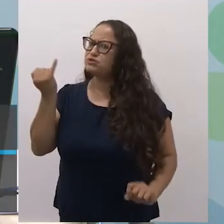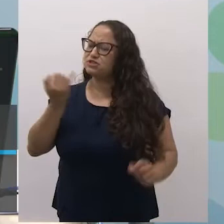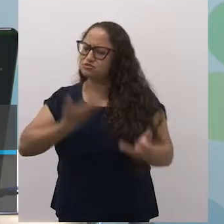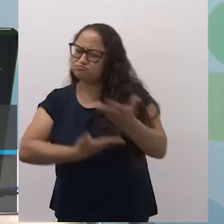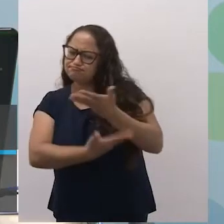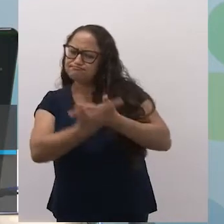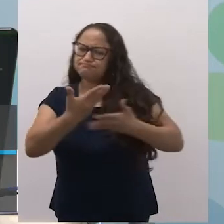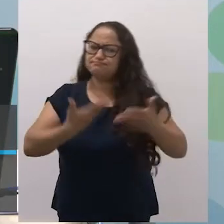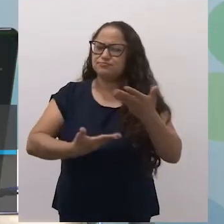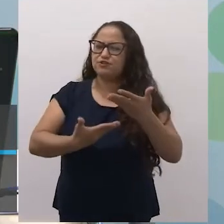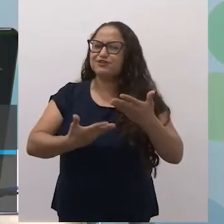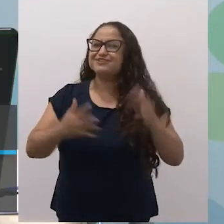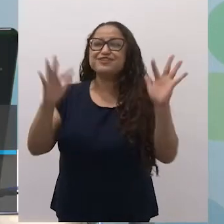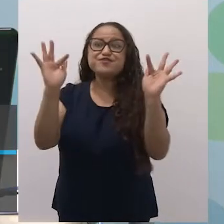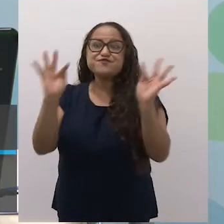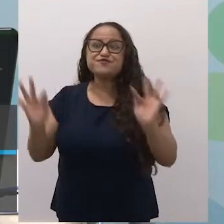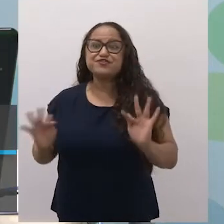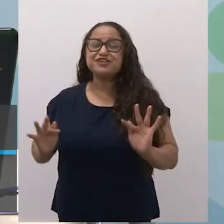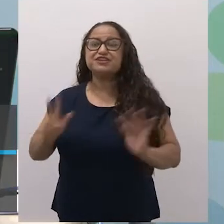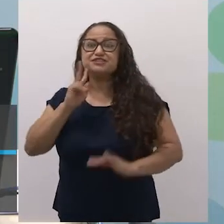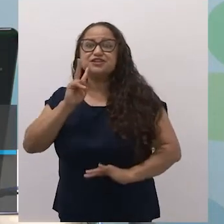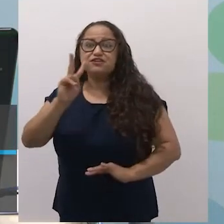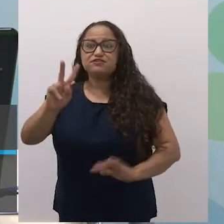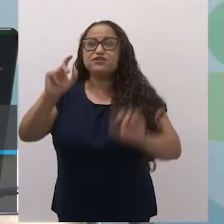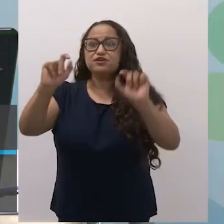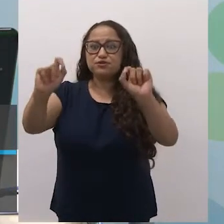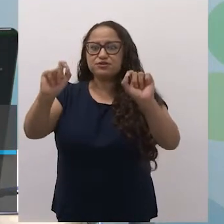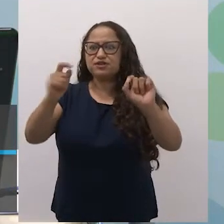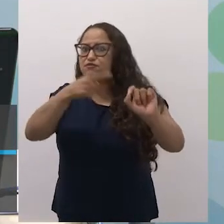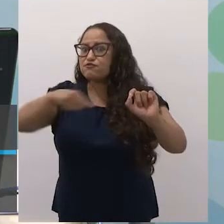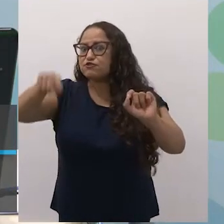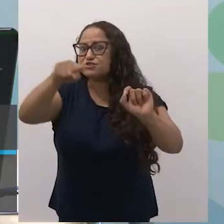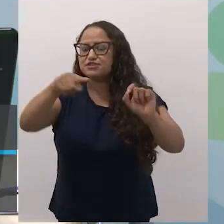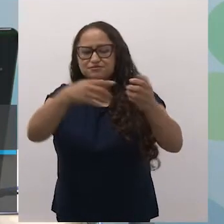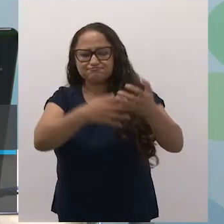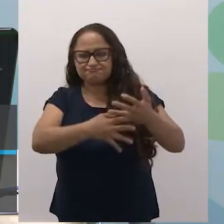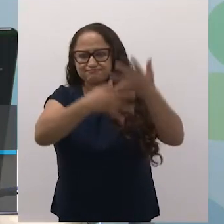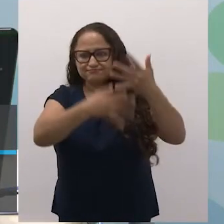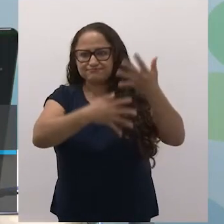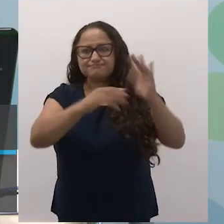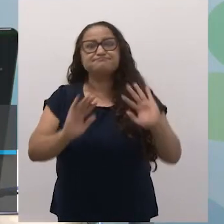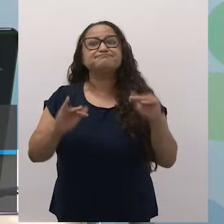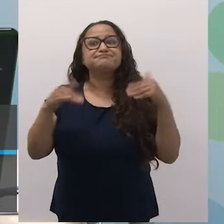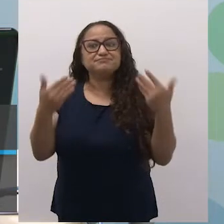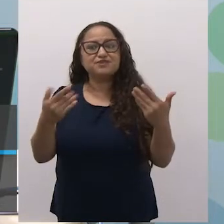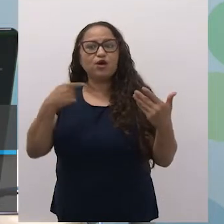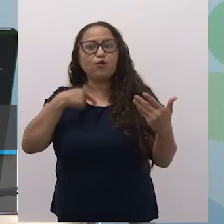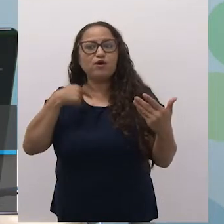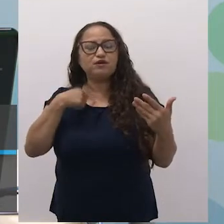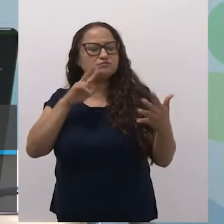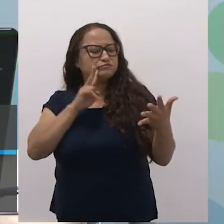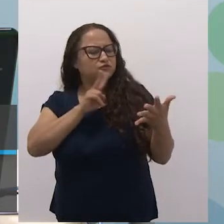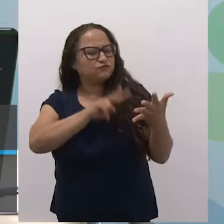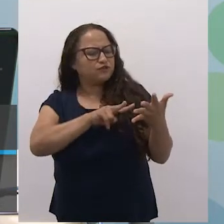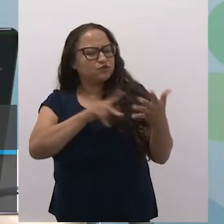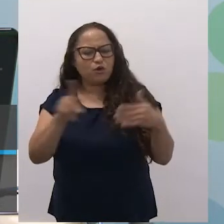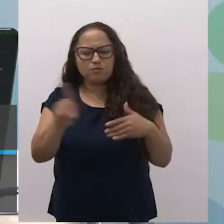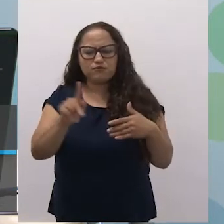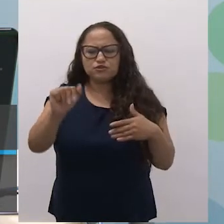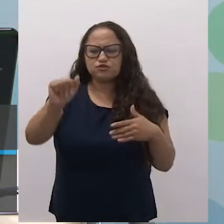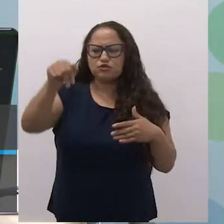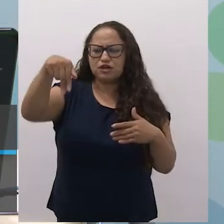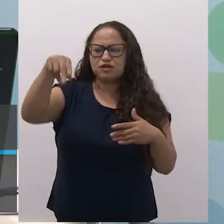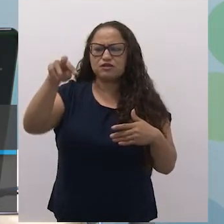troca. Fico muito feliz quando eu vejo que vocês participam. Então, Sandra, eu estou olhando aqui, o professor